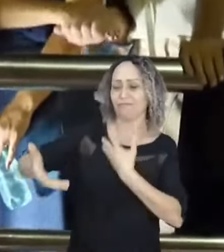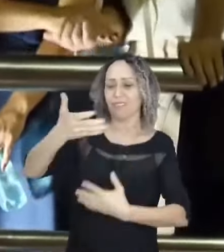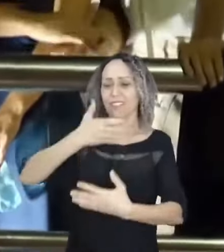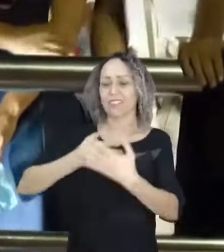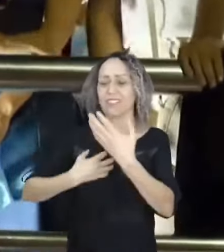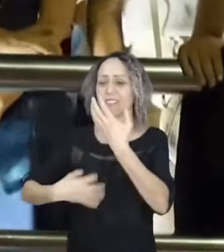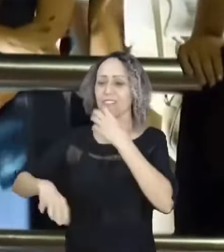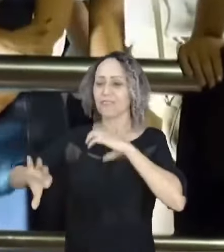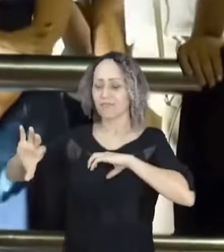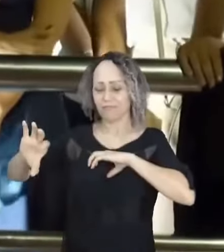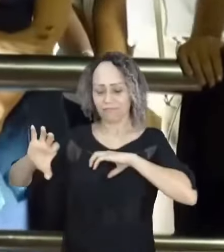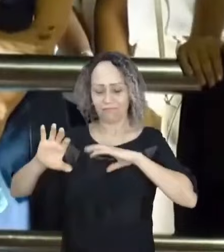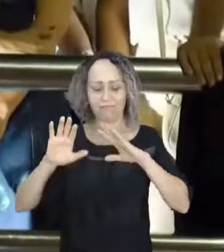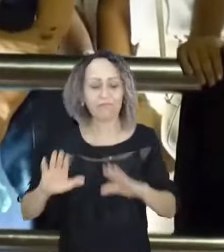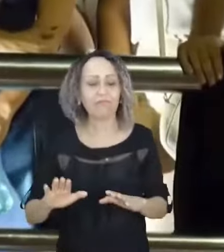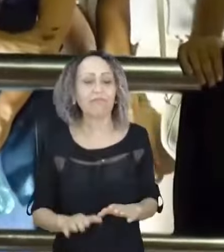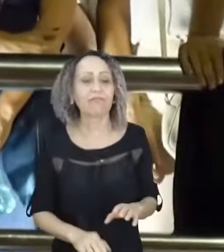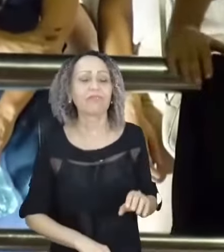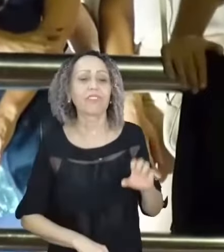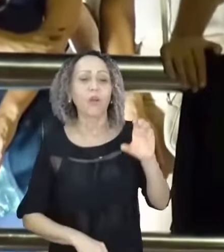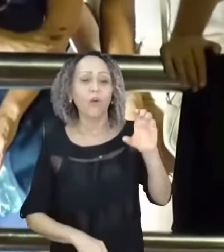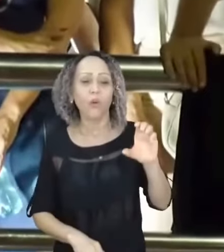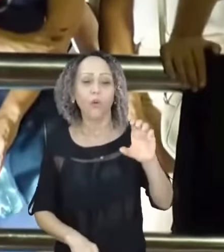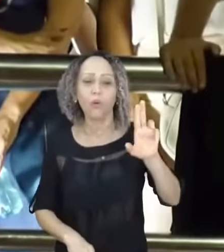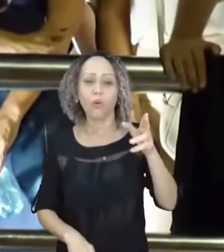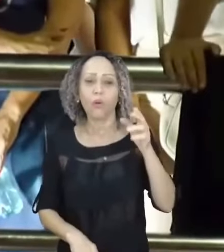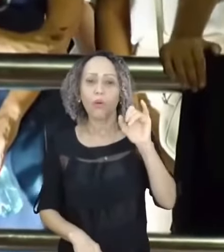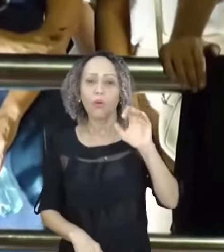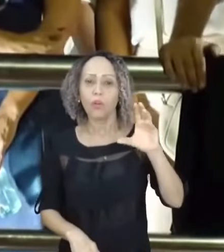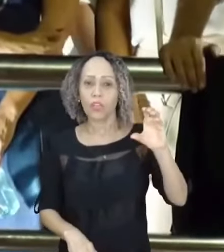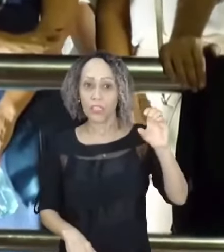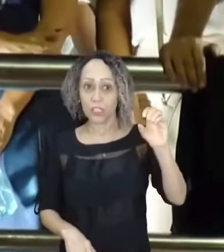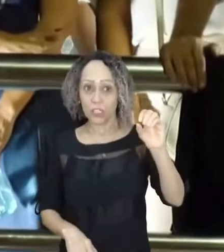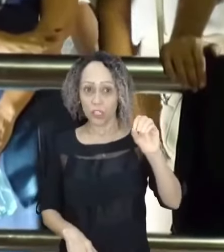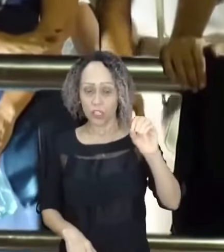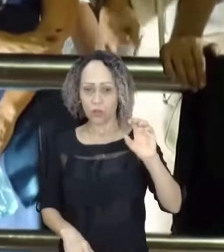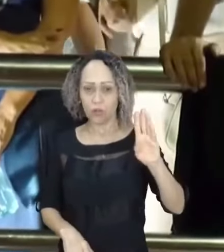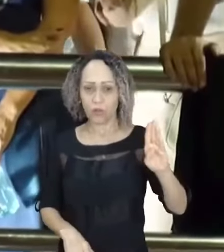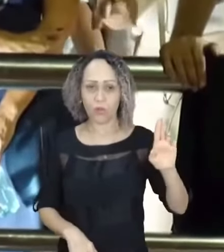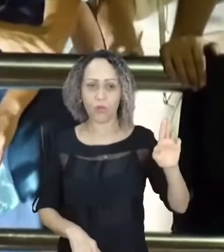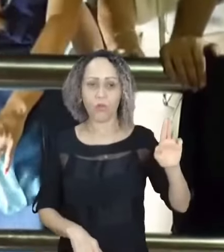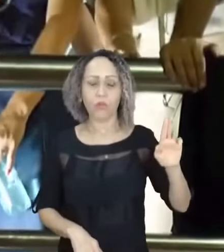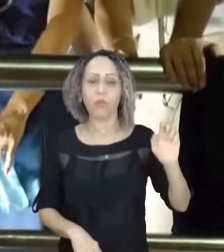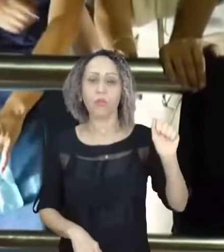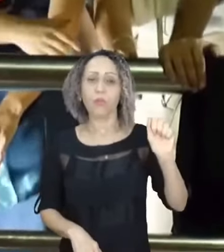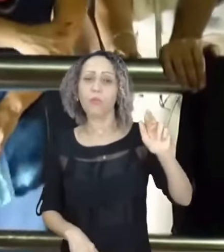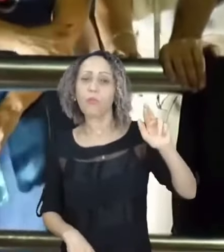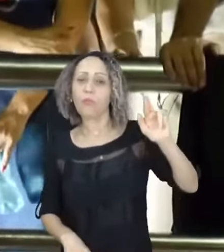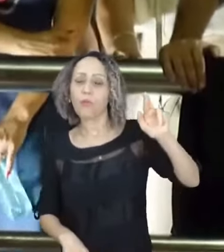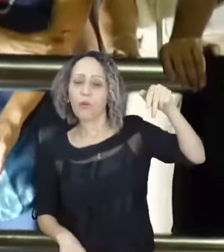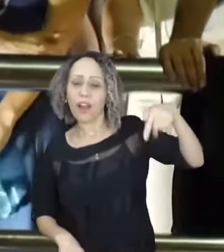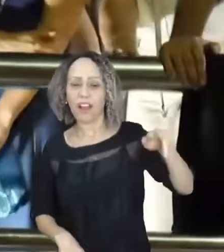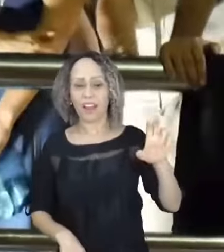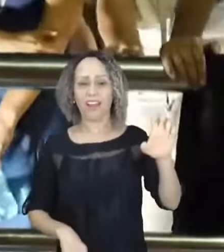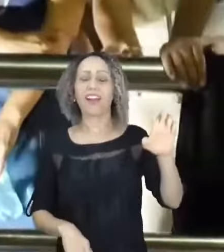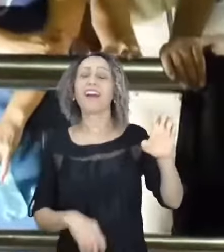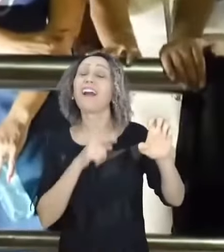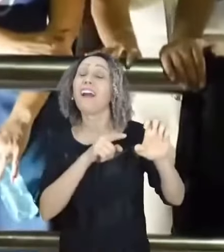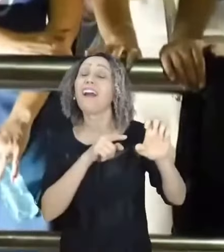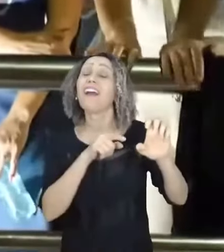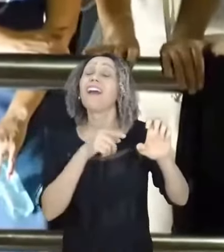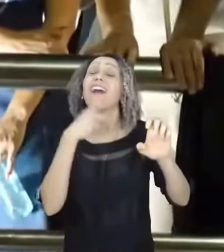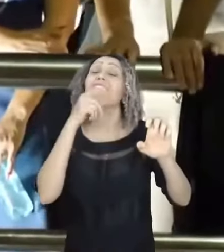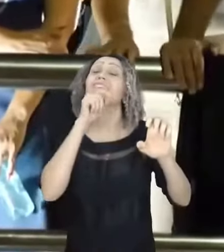gosto do PT, porque o PT não fala grosso com a Bolívia, nem fala fino com os Estados Unidos. O